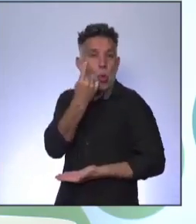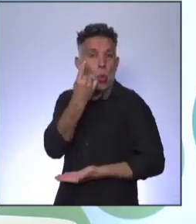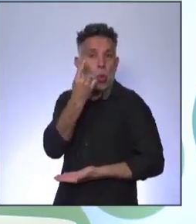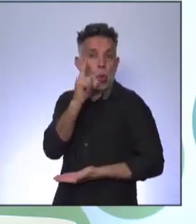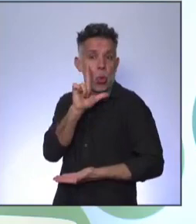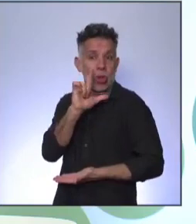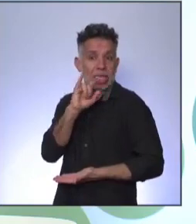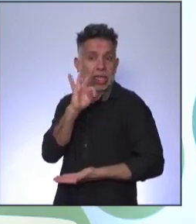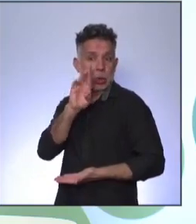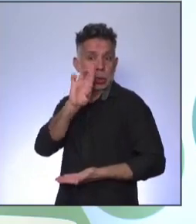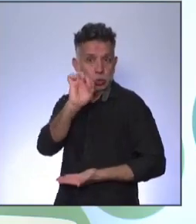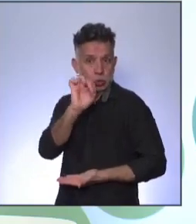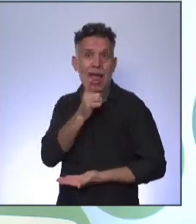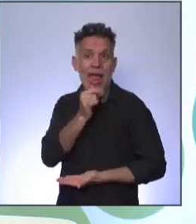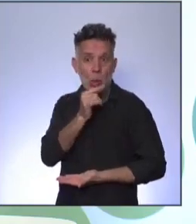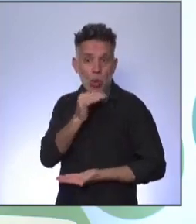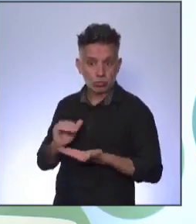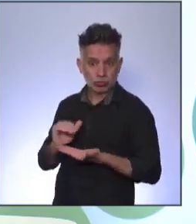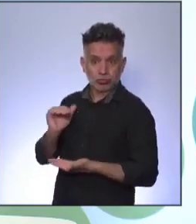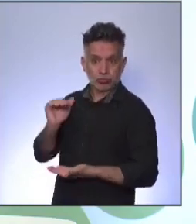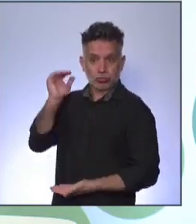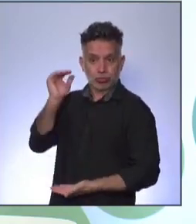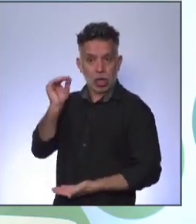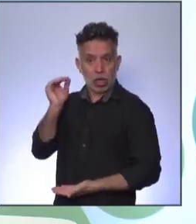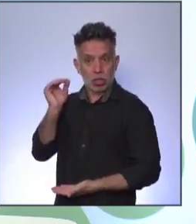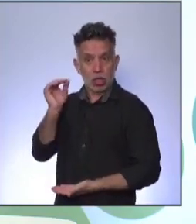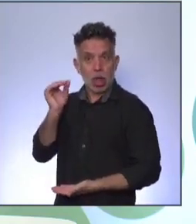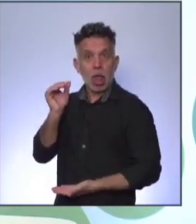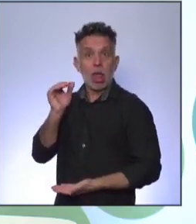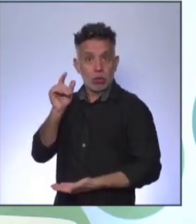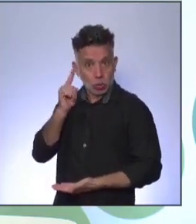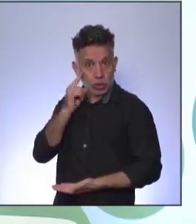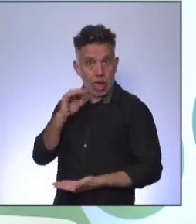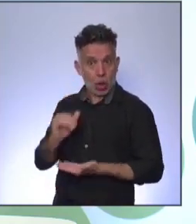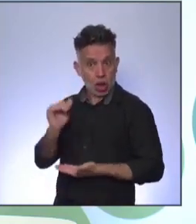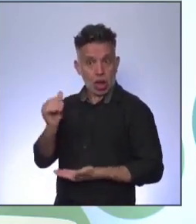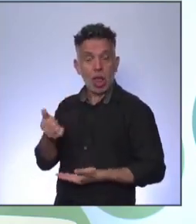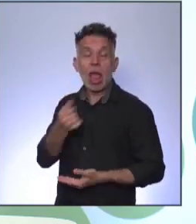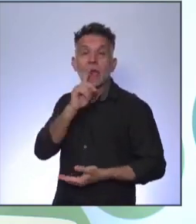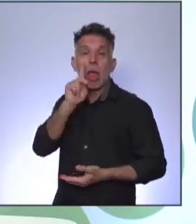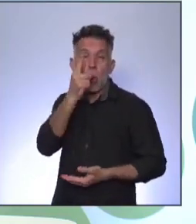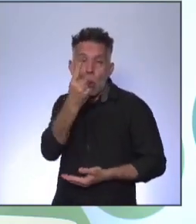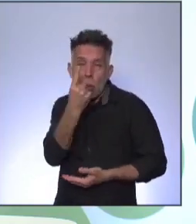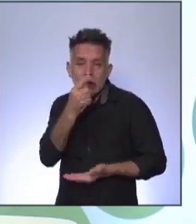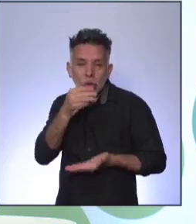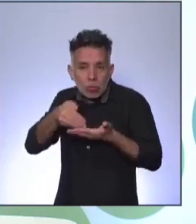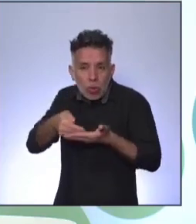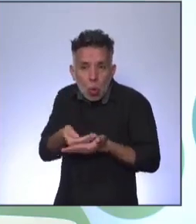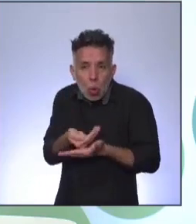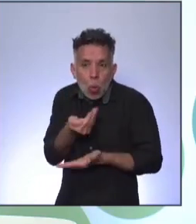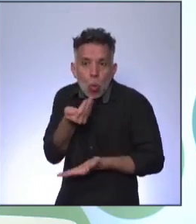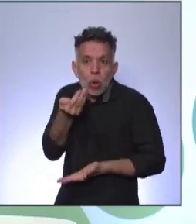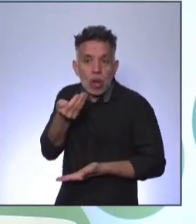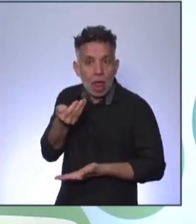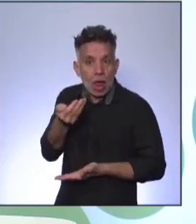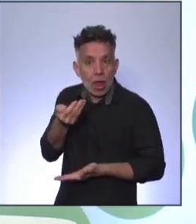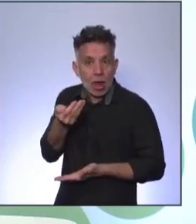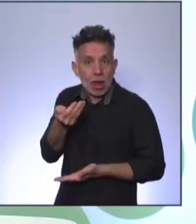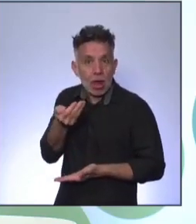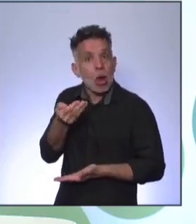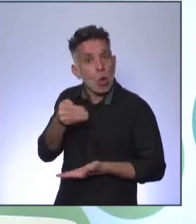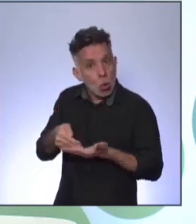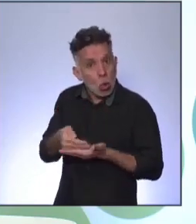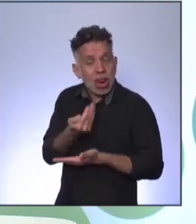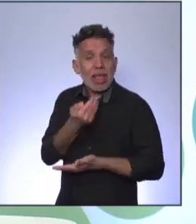de água, né, vocês vão colocar 1 colher de sopa de açúcar e 1 colher de chá